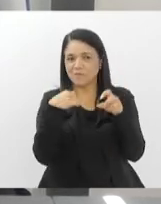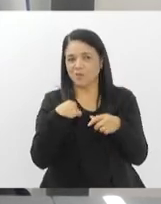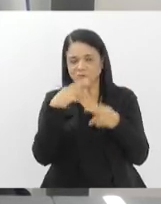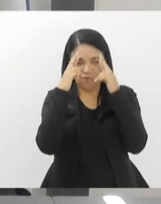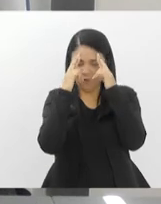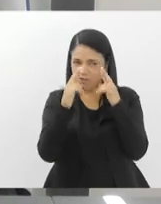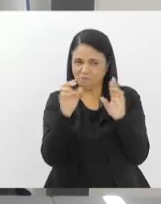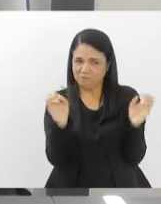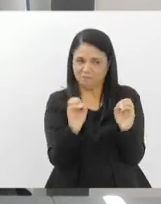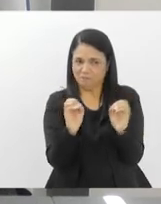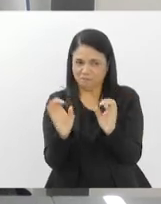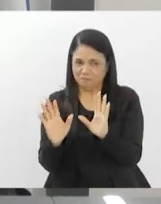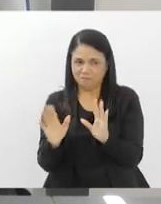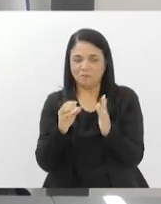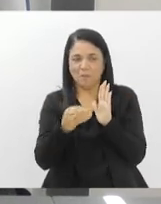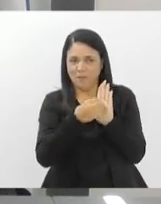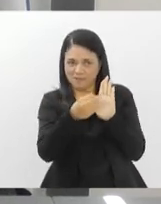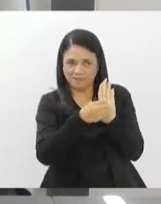o parecer de Vossa Excelência, não.